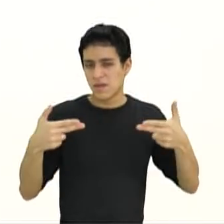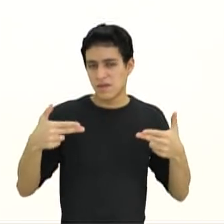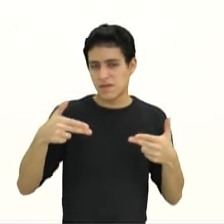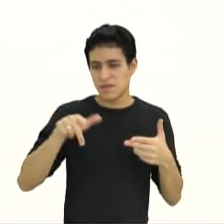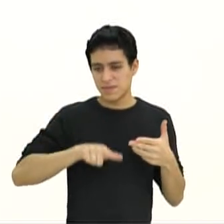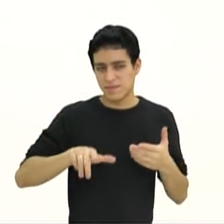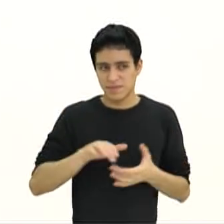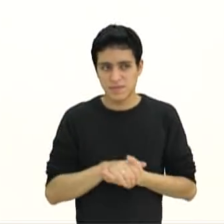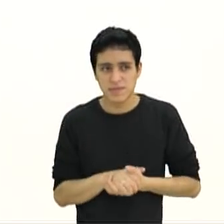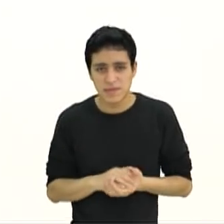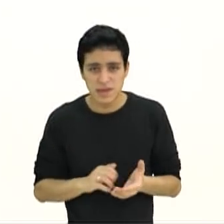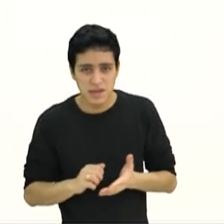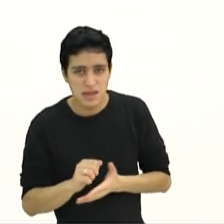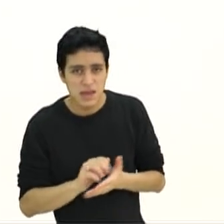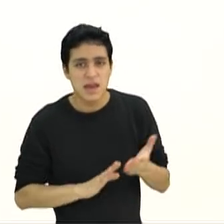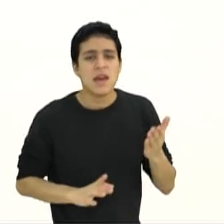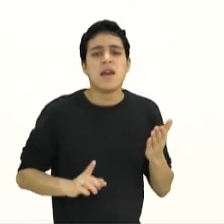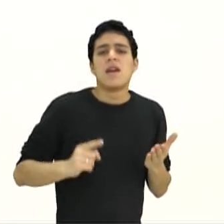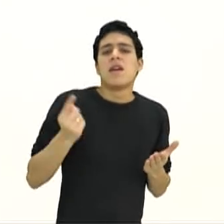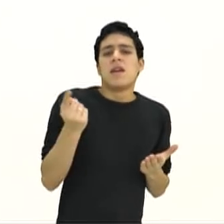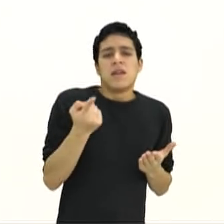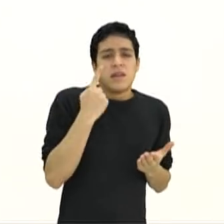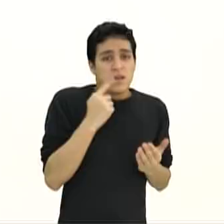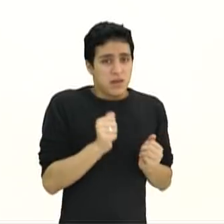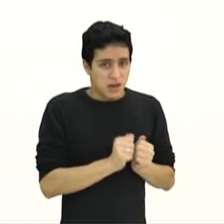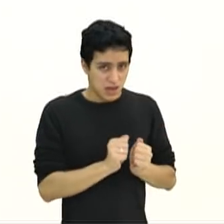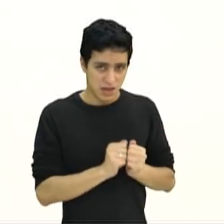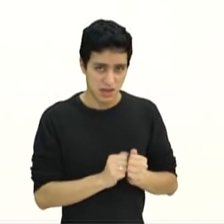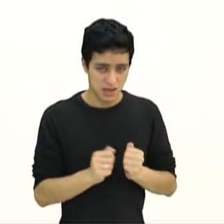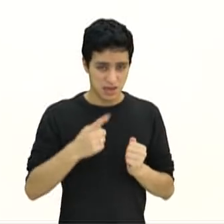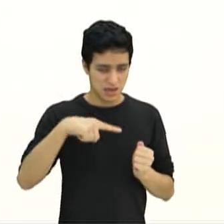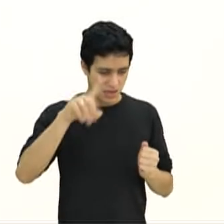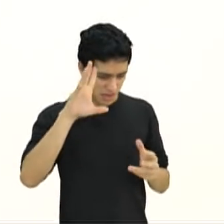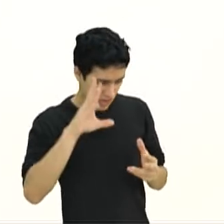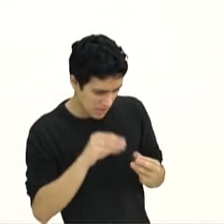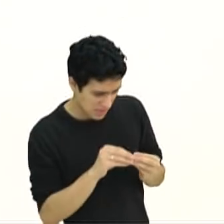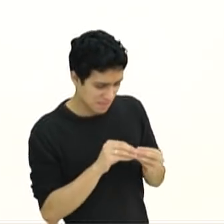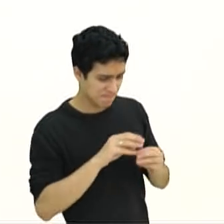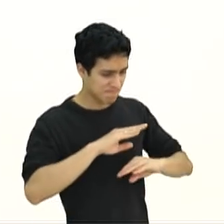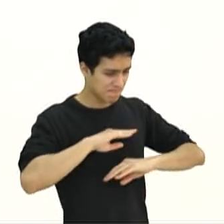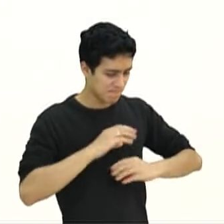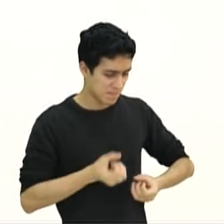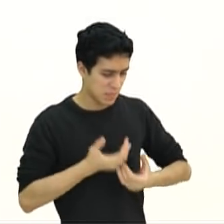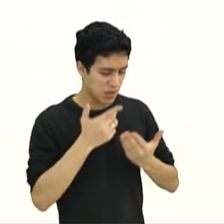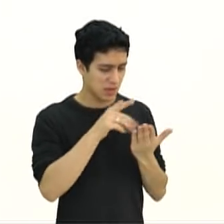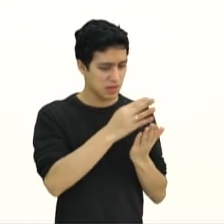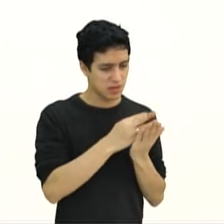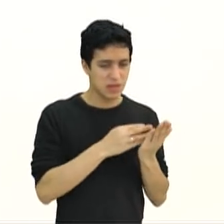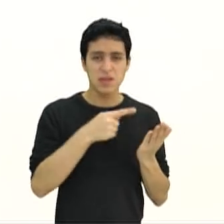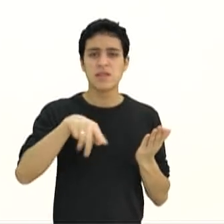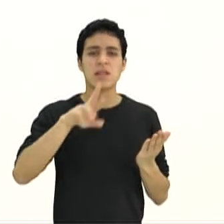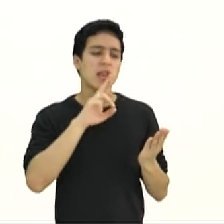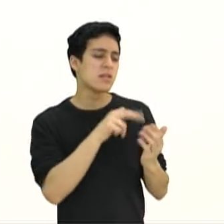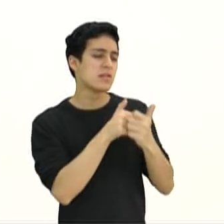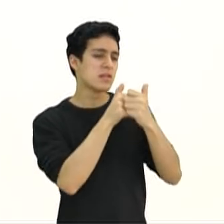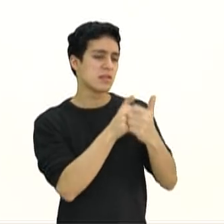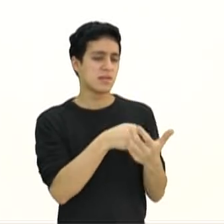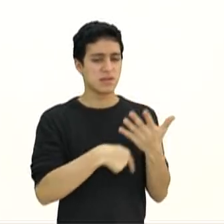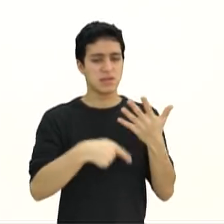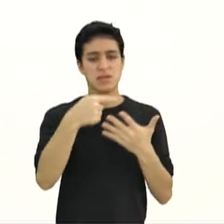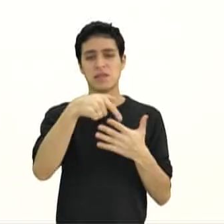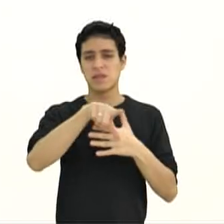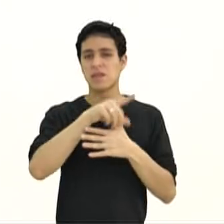ao nosso exercício de número 1. Acompanhe comigo. Para entender a situação de produção do texto, responda de acordo com os